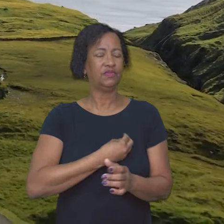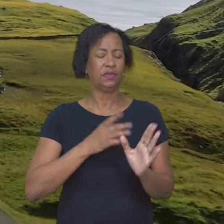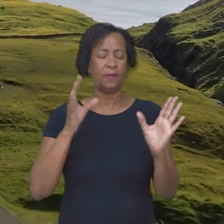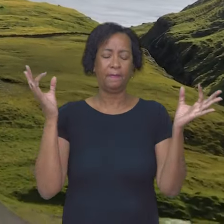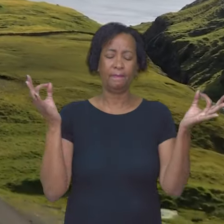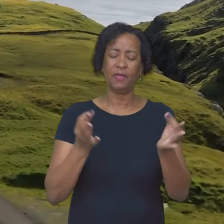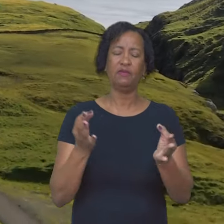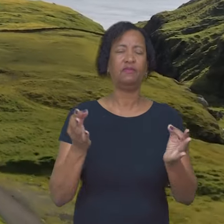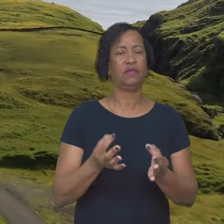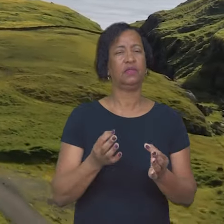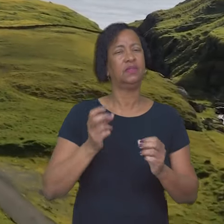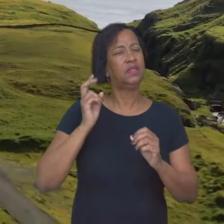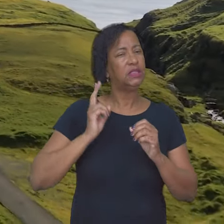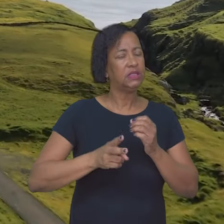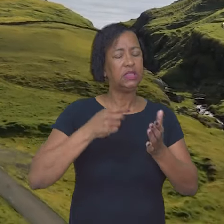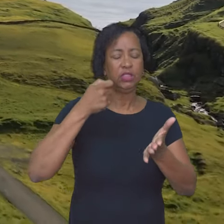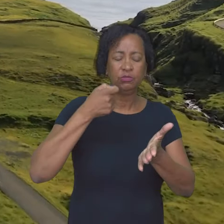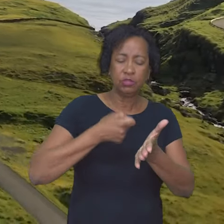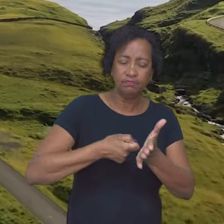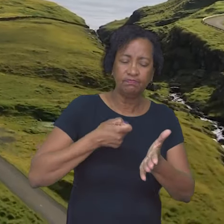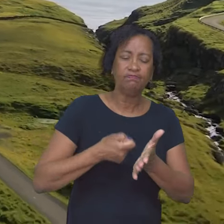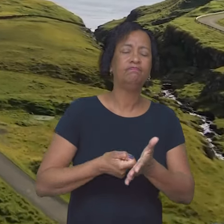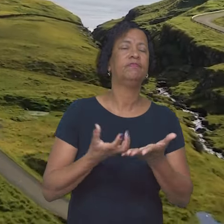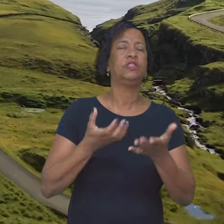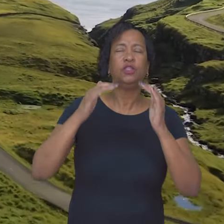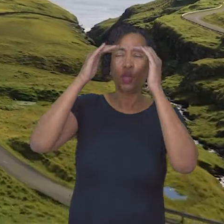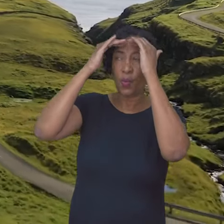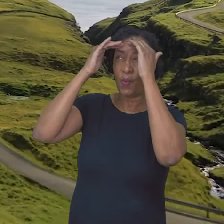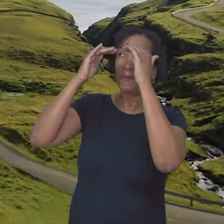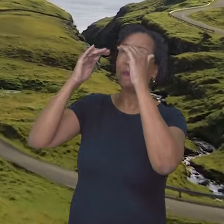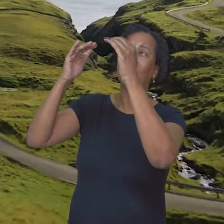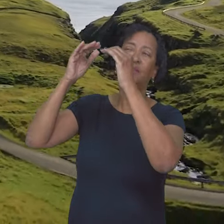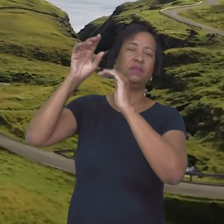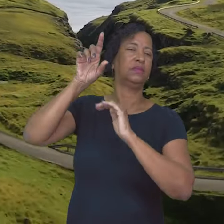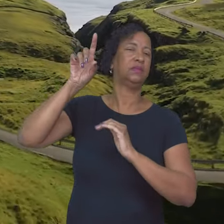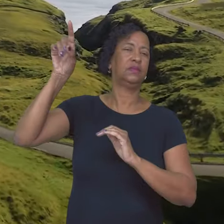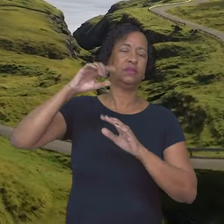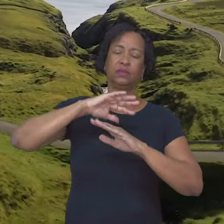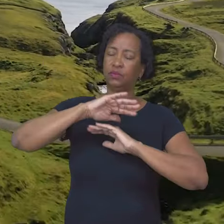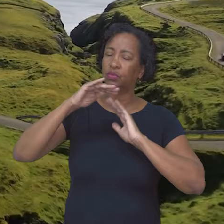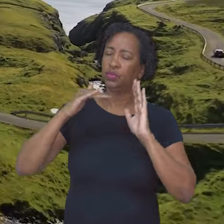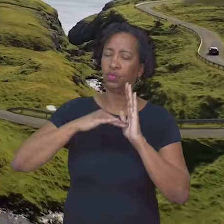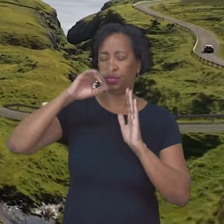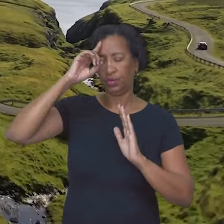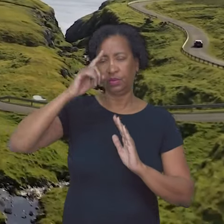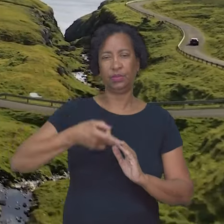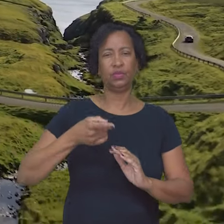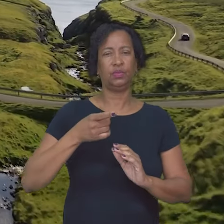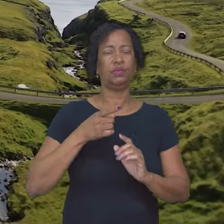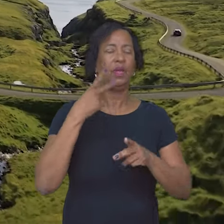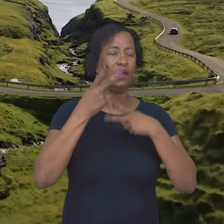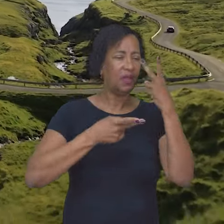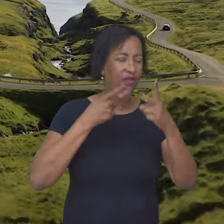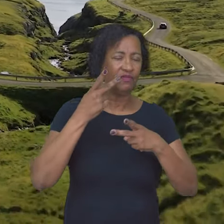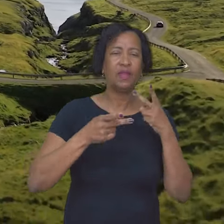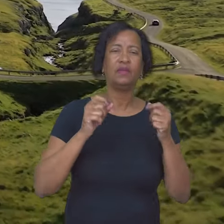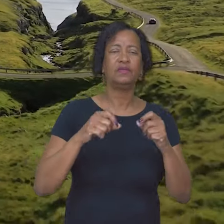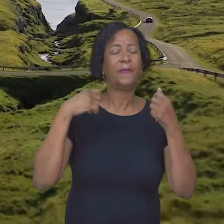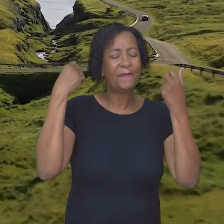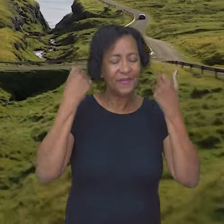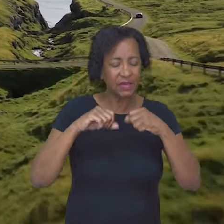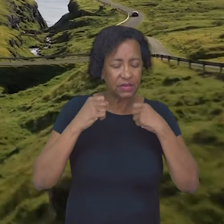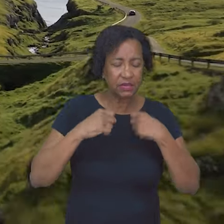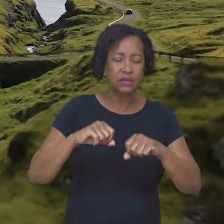sua vida ele teve essa determinação em fazer a obra que o pai queria que ele fizesse dia após dia ele dizia tenho que